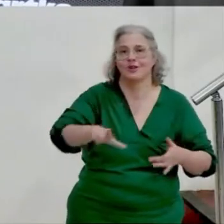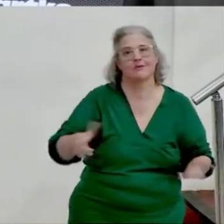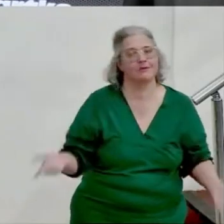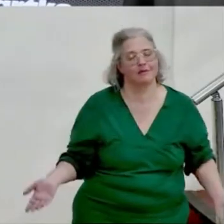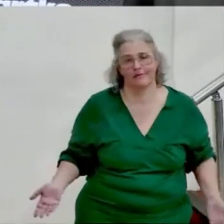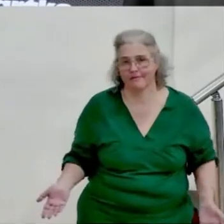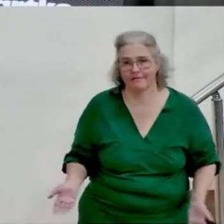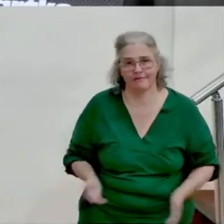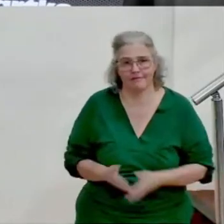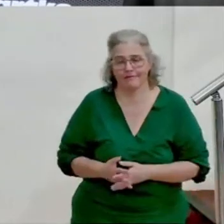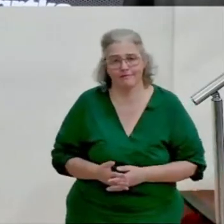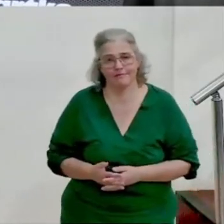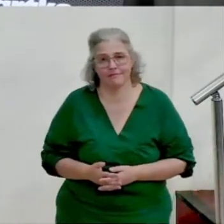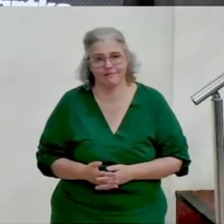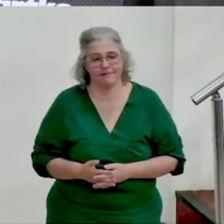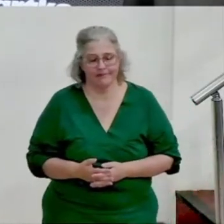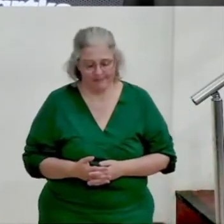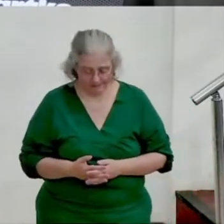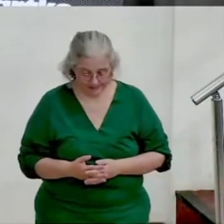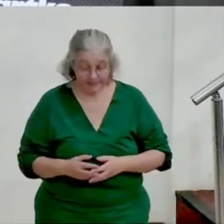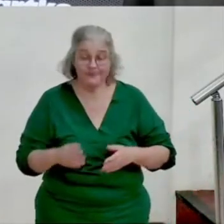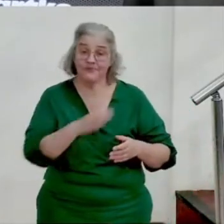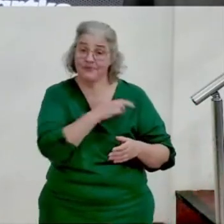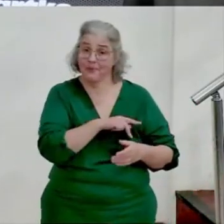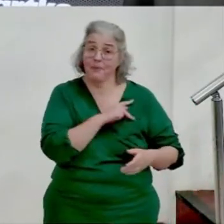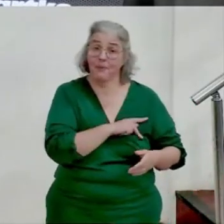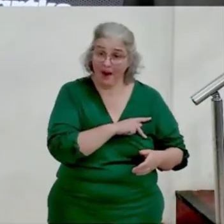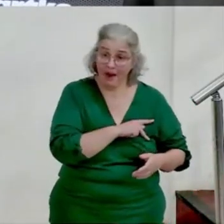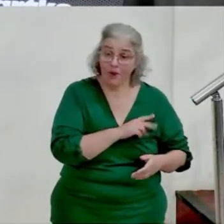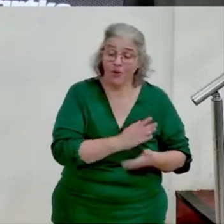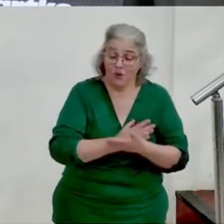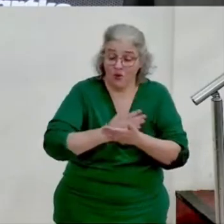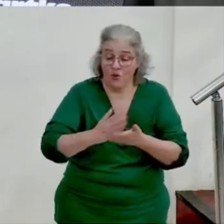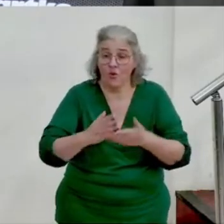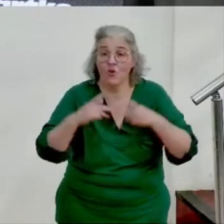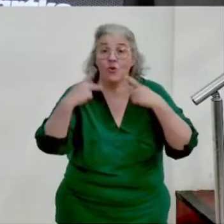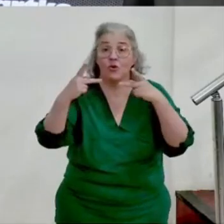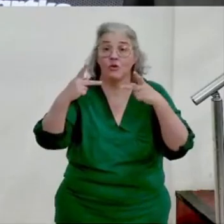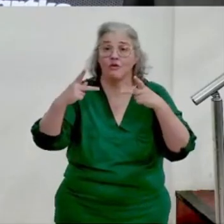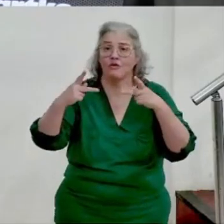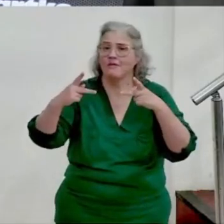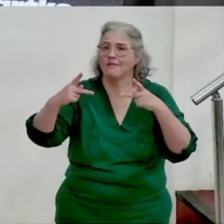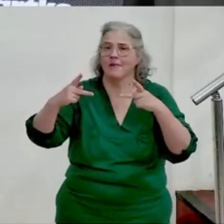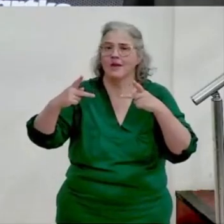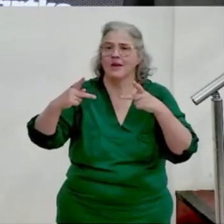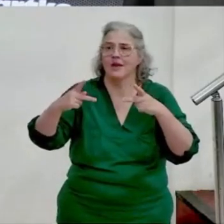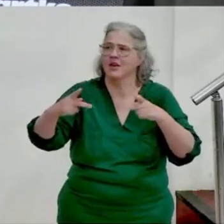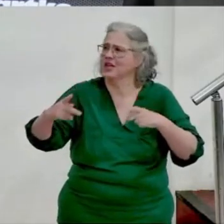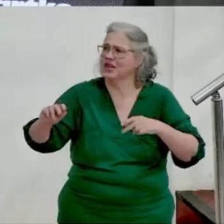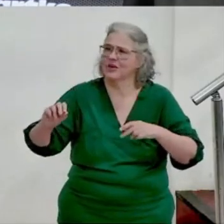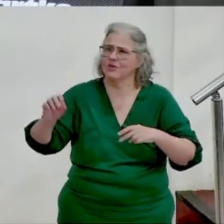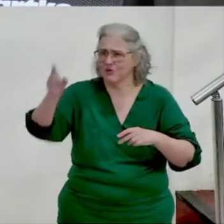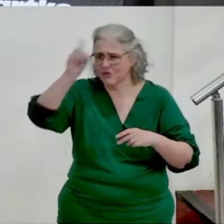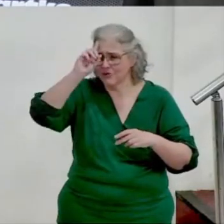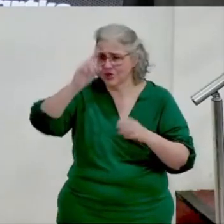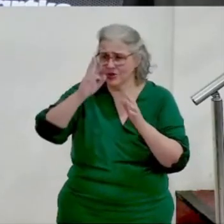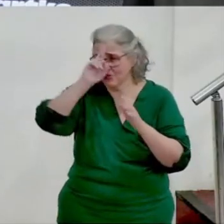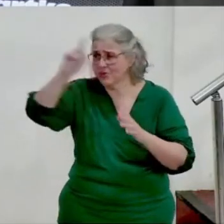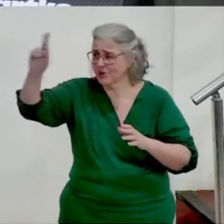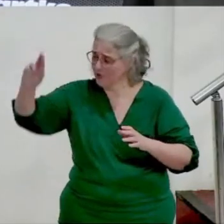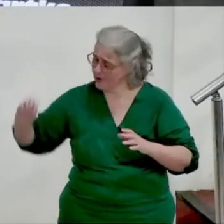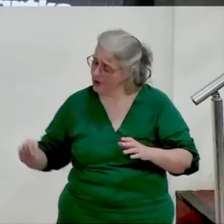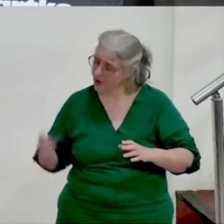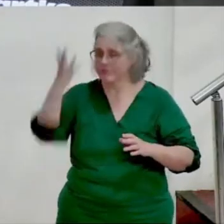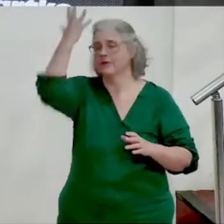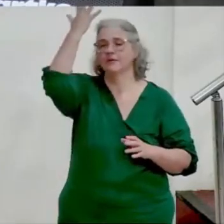exatamente o dia, Paulo prossegue em afirmar que o dia virá repentinamente sobre os ímpios com